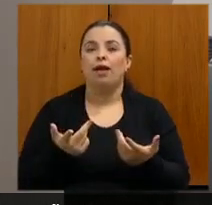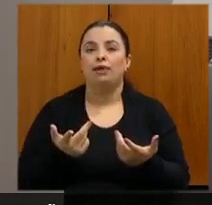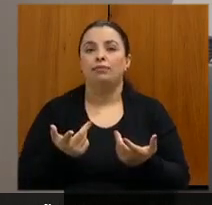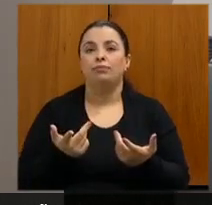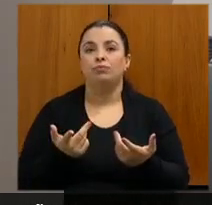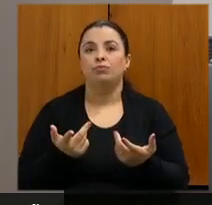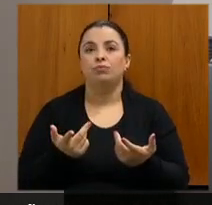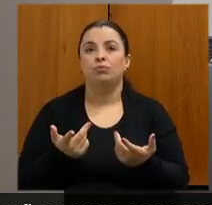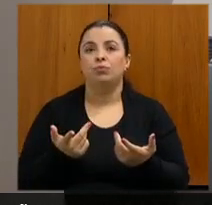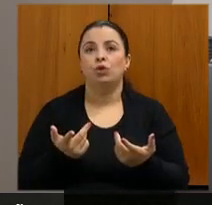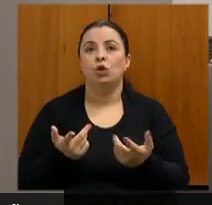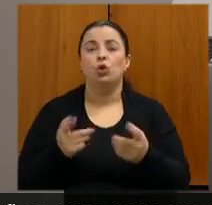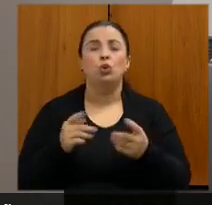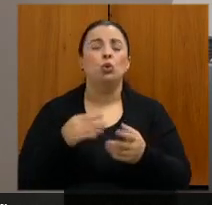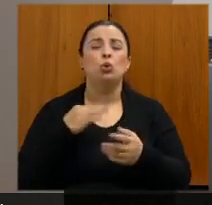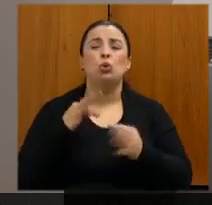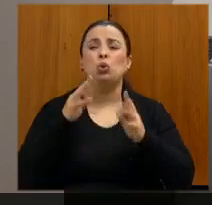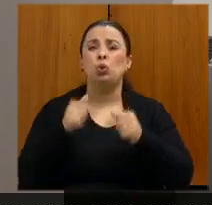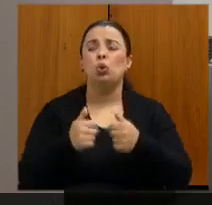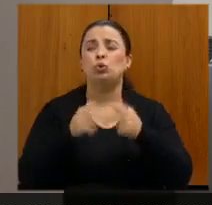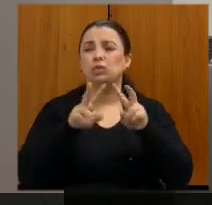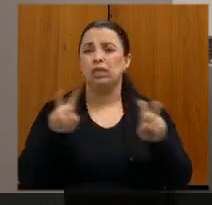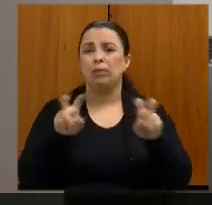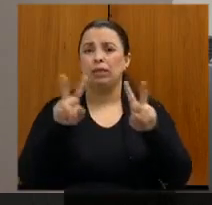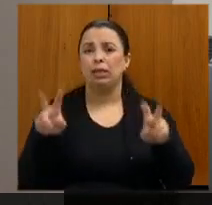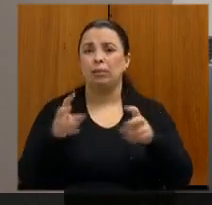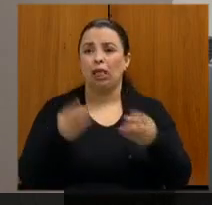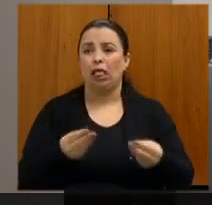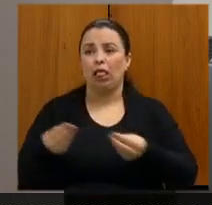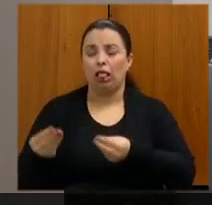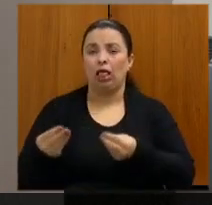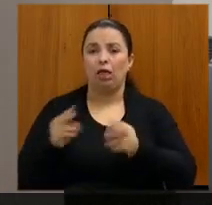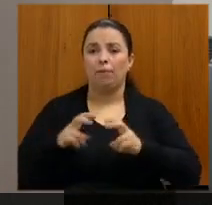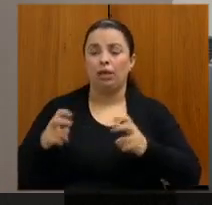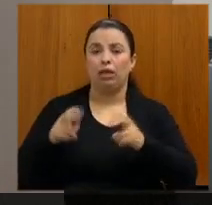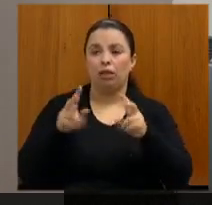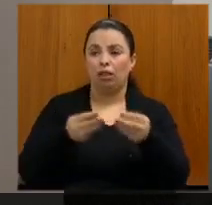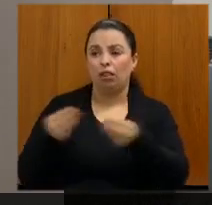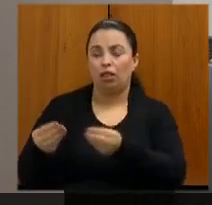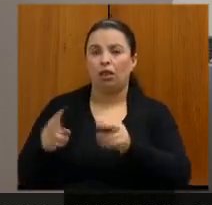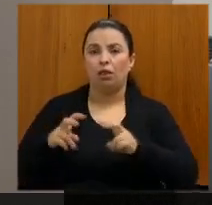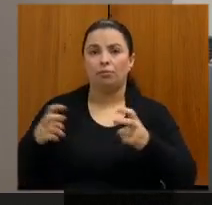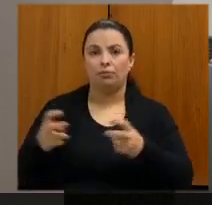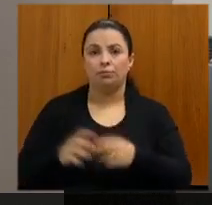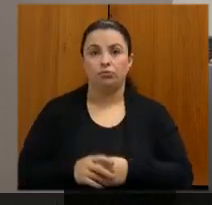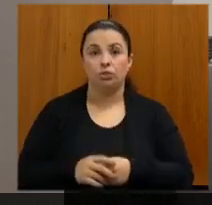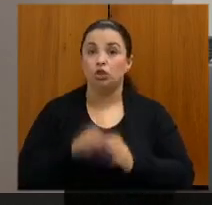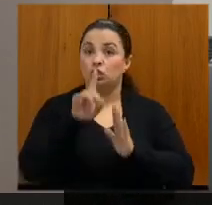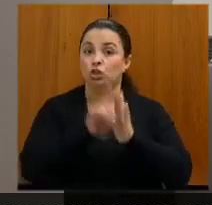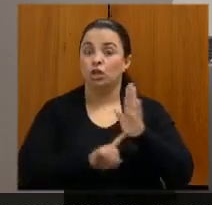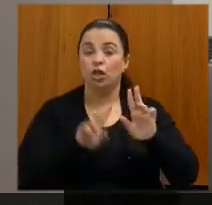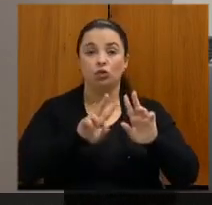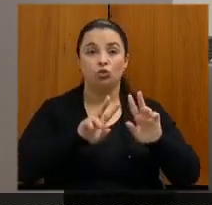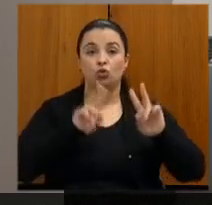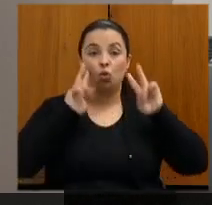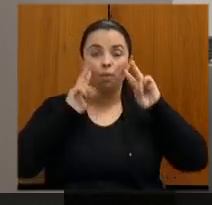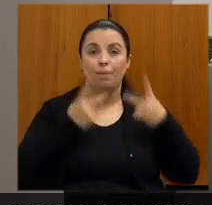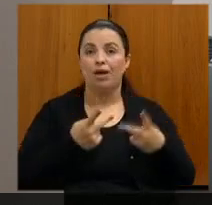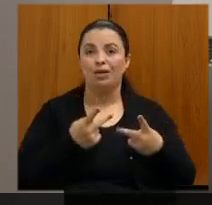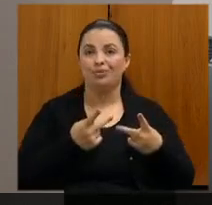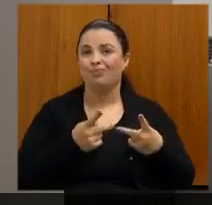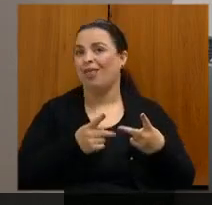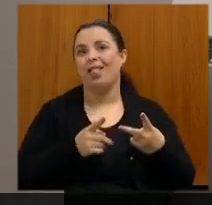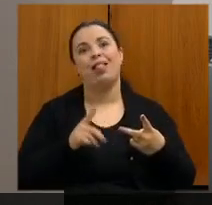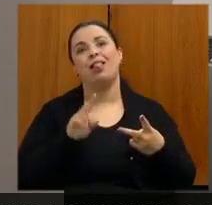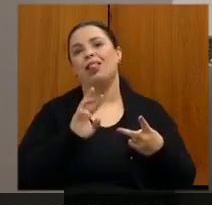tudo fosse levado para mesa porque Direitos Humanos não se negociam os